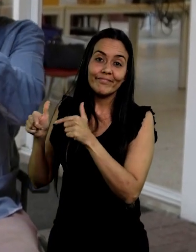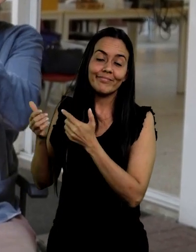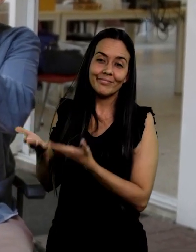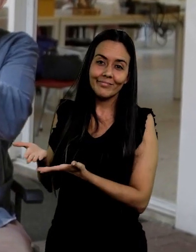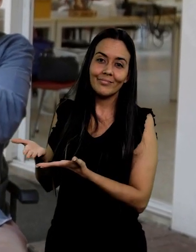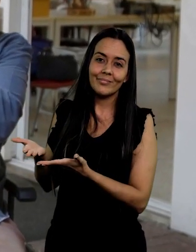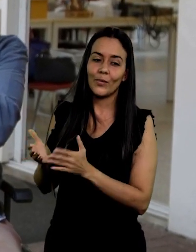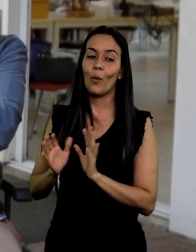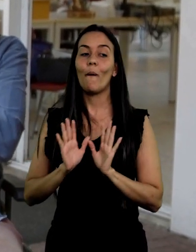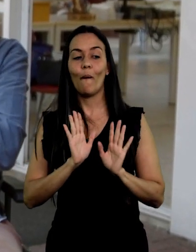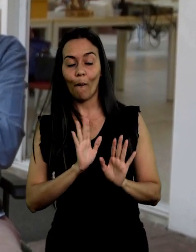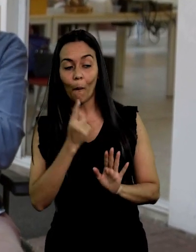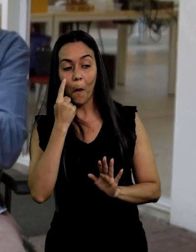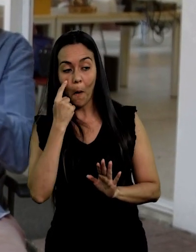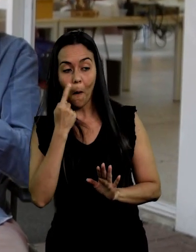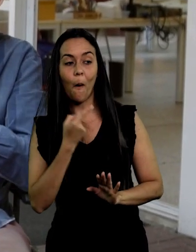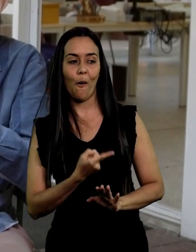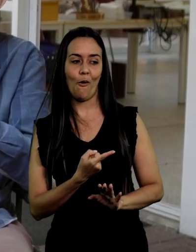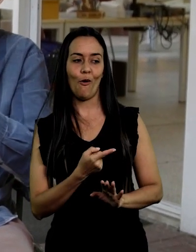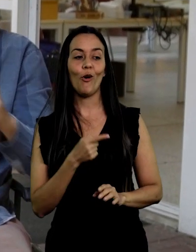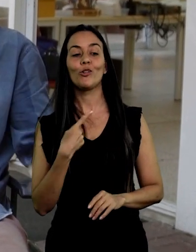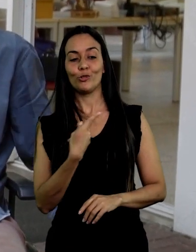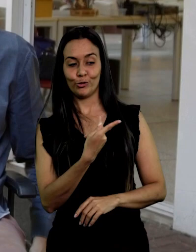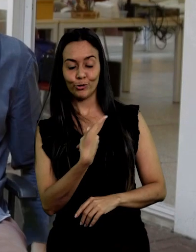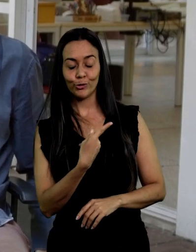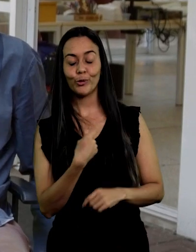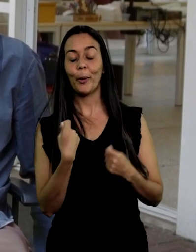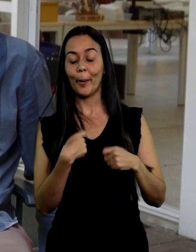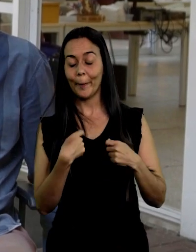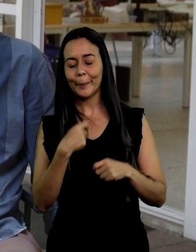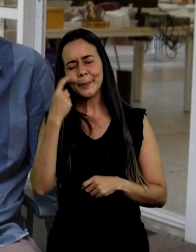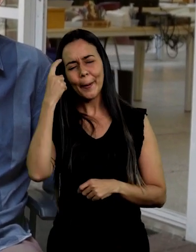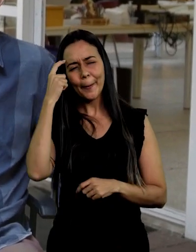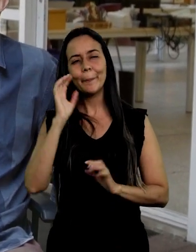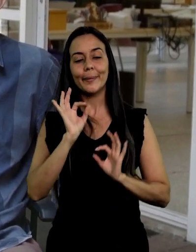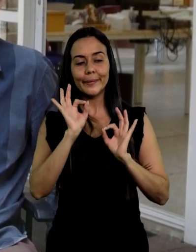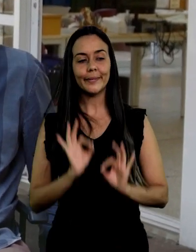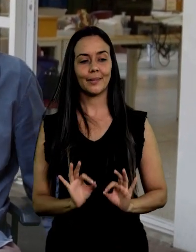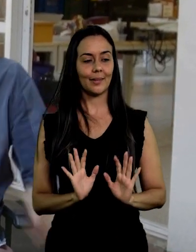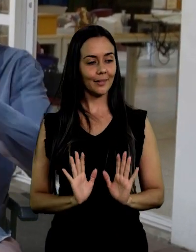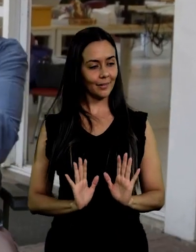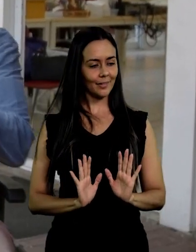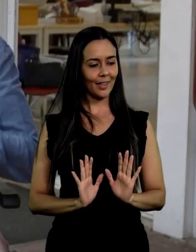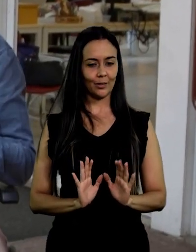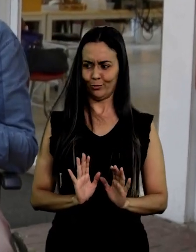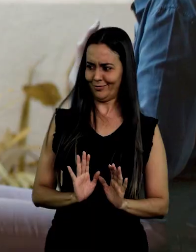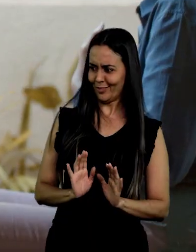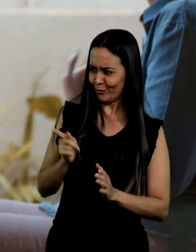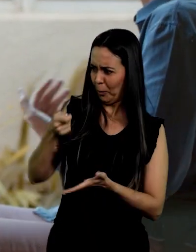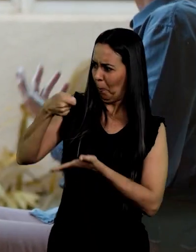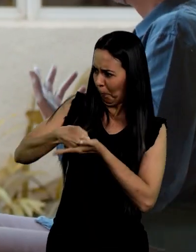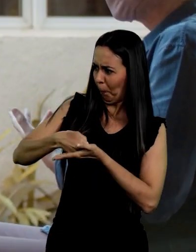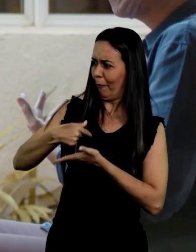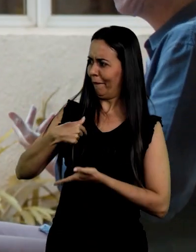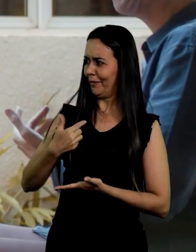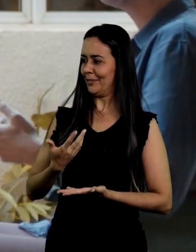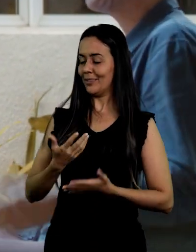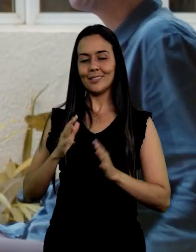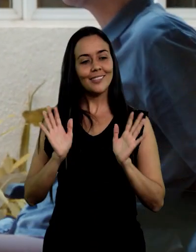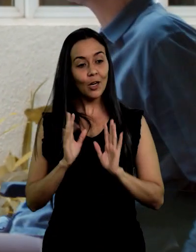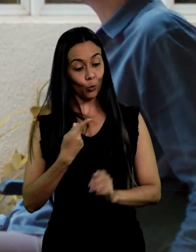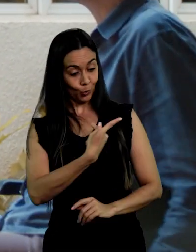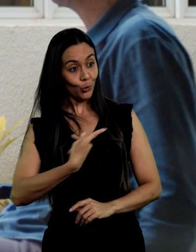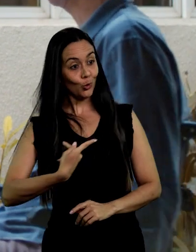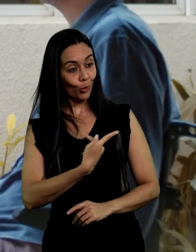sendo condescendente com a nossa bunda molice e eu não. Porque você está cobrando, você chegou cobrando, não, né? Não você, eu estou falando da gente. Sim. Porque você